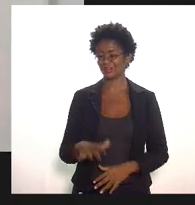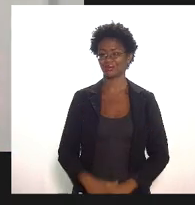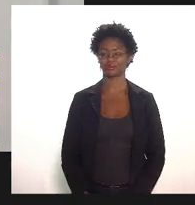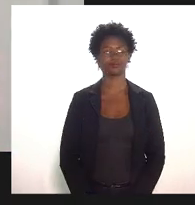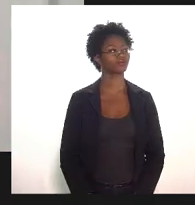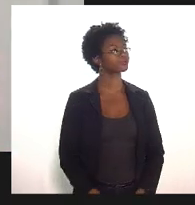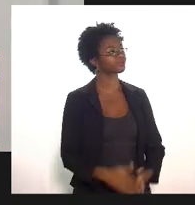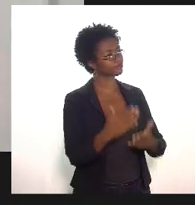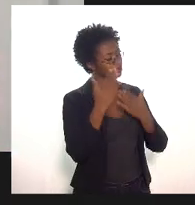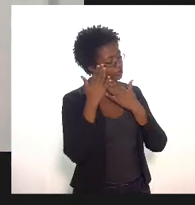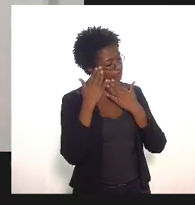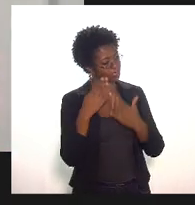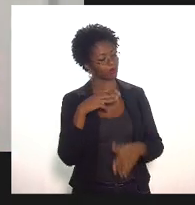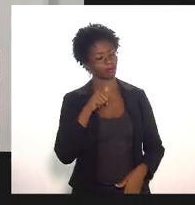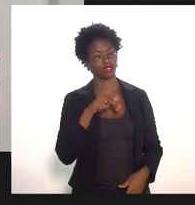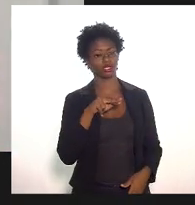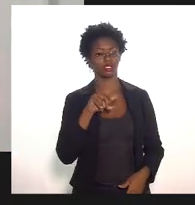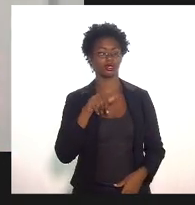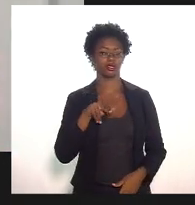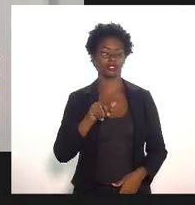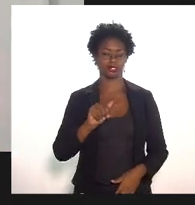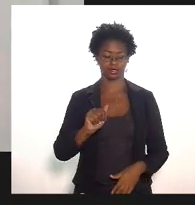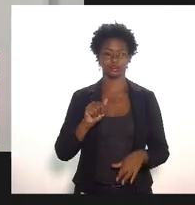Obrigada, Mariane. Obrigada, José Luiz.